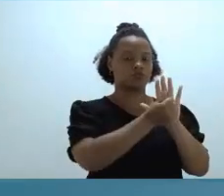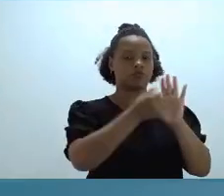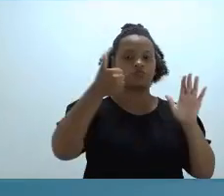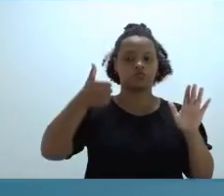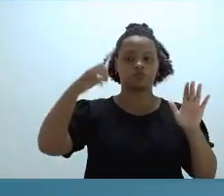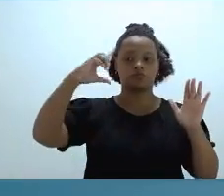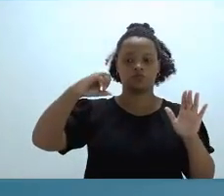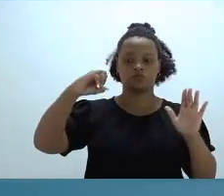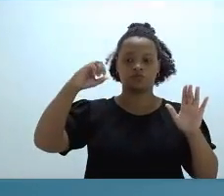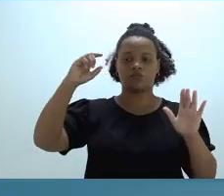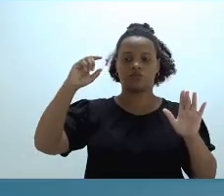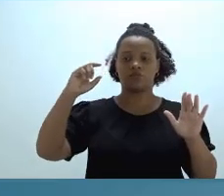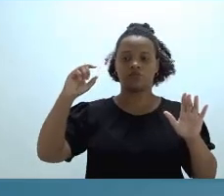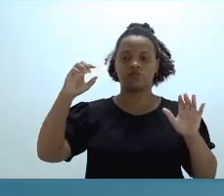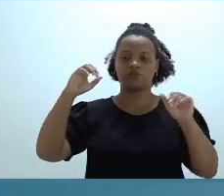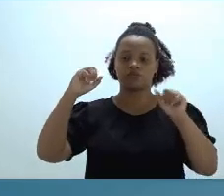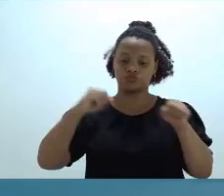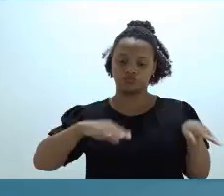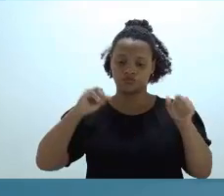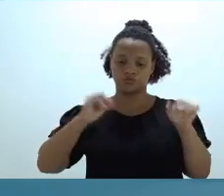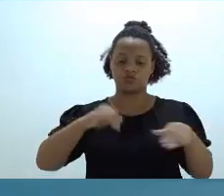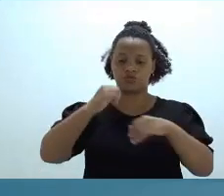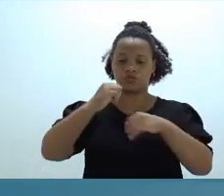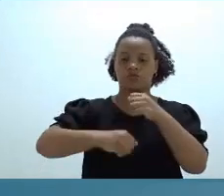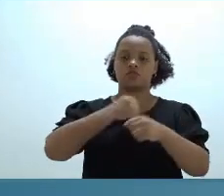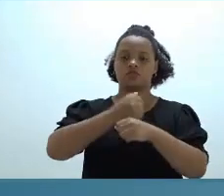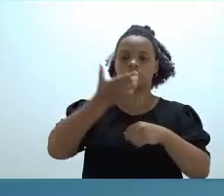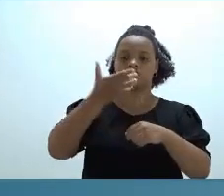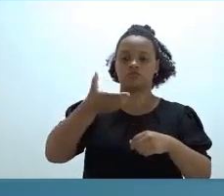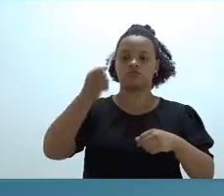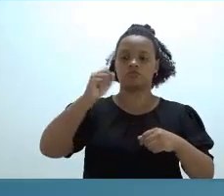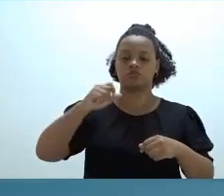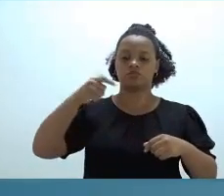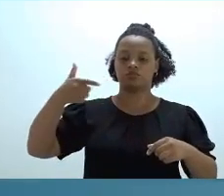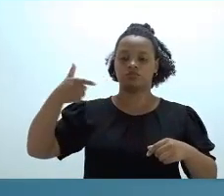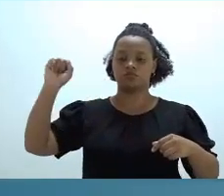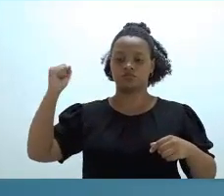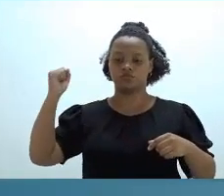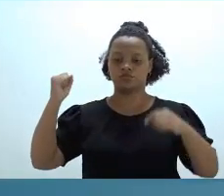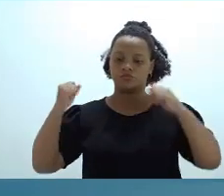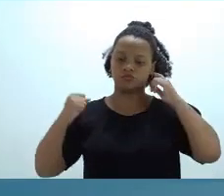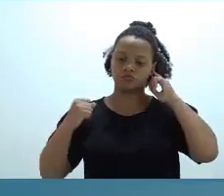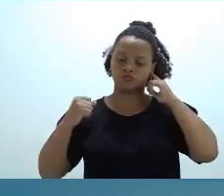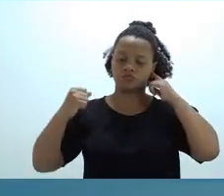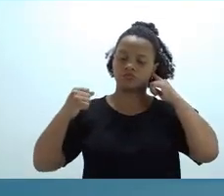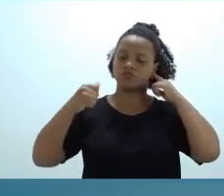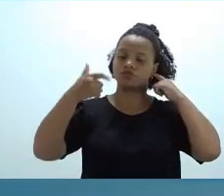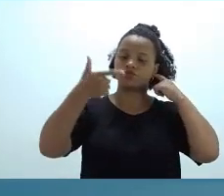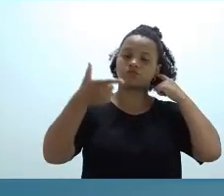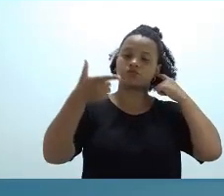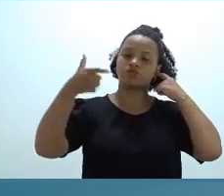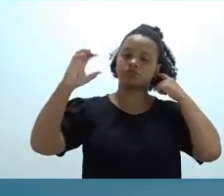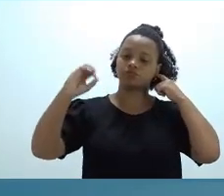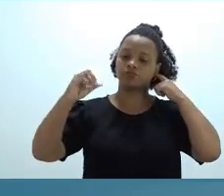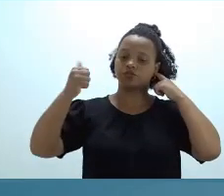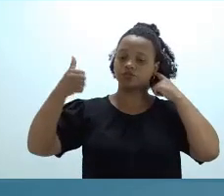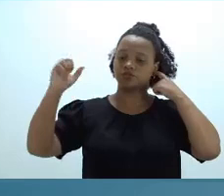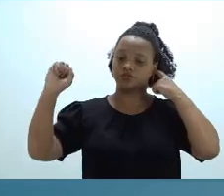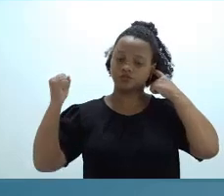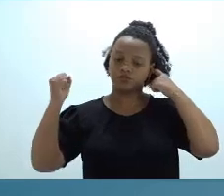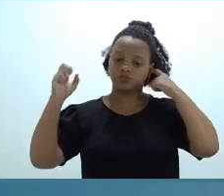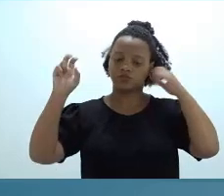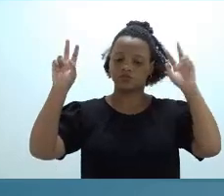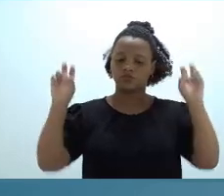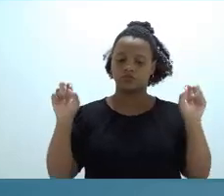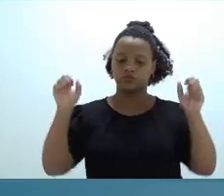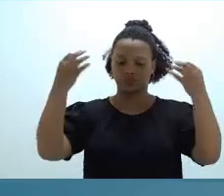19/9/2018. Como se vê, o TJPA, seguindo a linha interpretativa do Governo Superior Tribunal de Justiça, considera que as